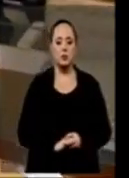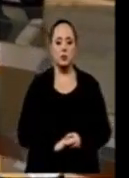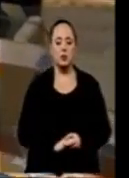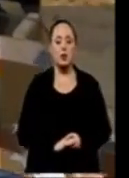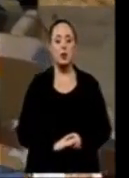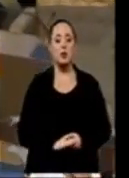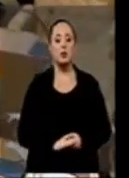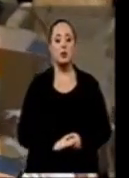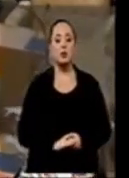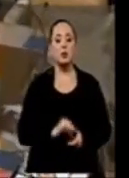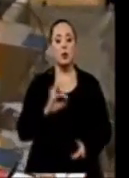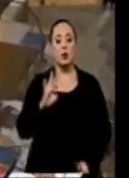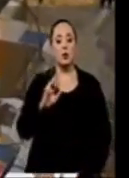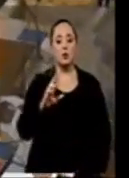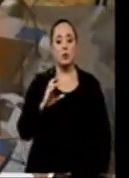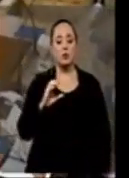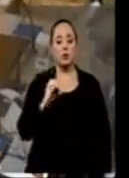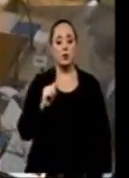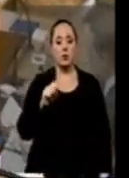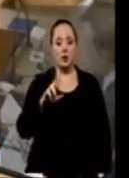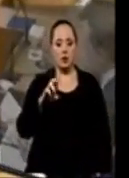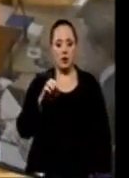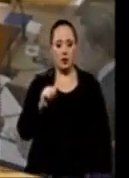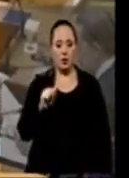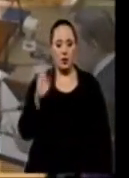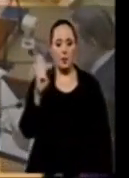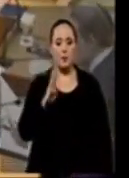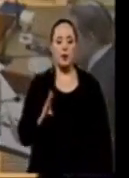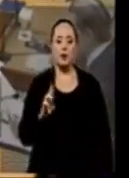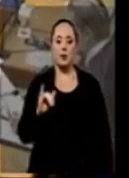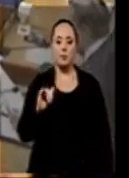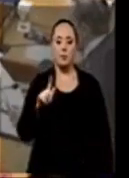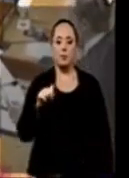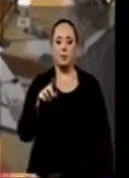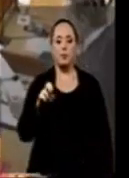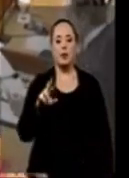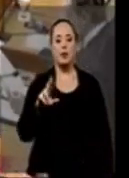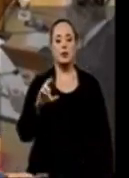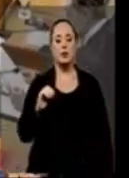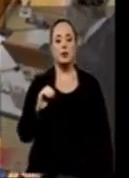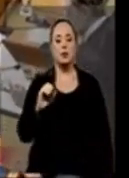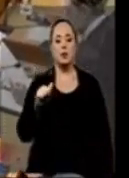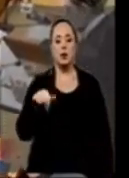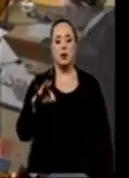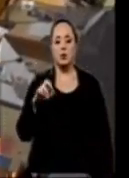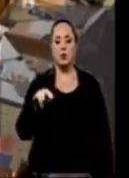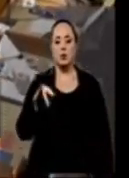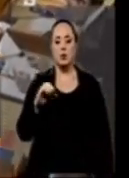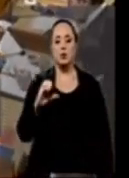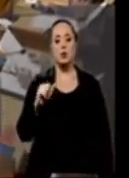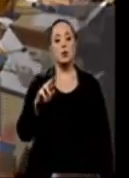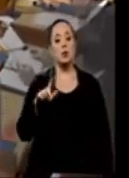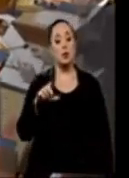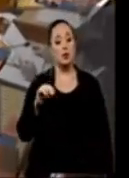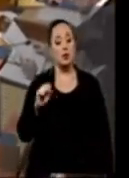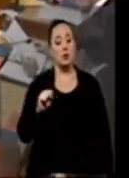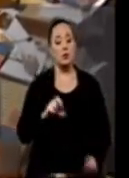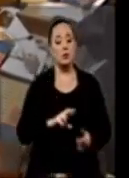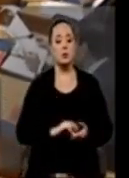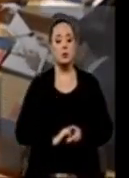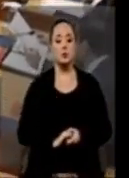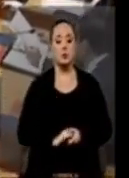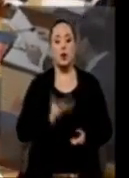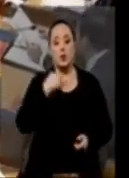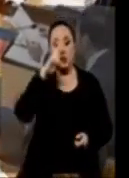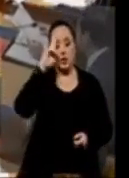brasileira o tenente brigadeiro do ar antonio carlos moretti bermúdez senhor defensor